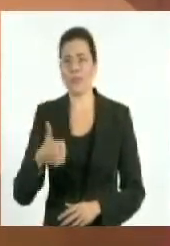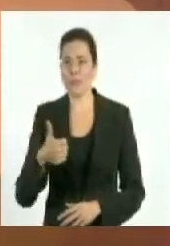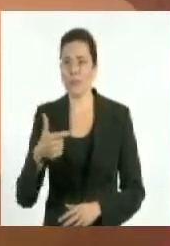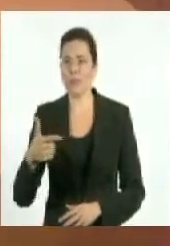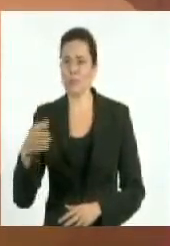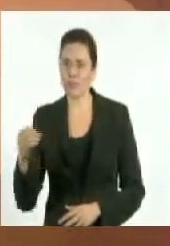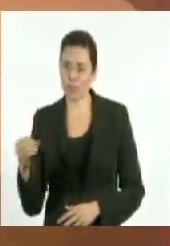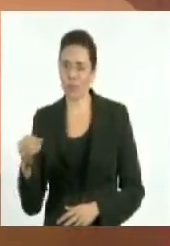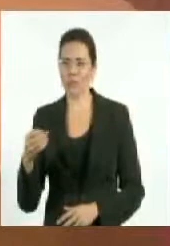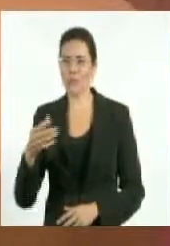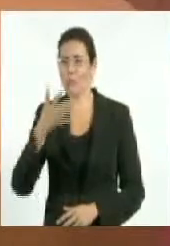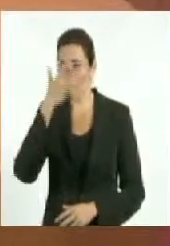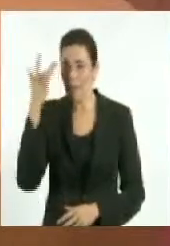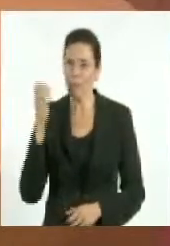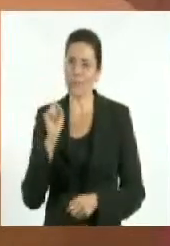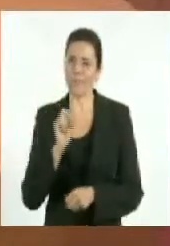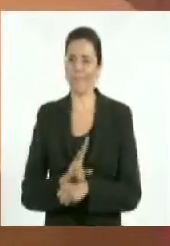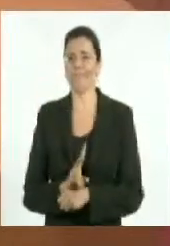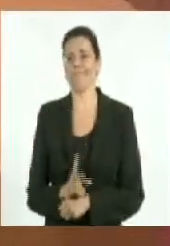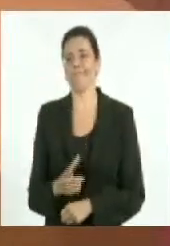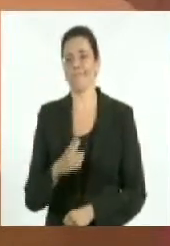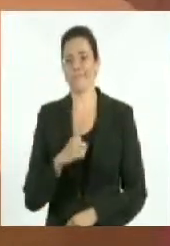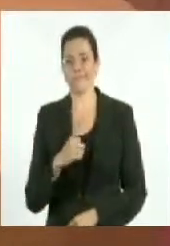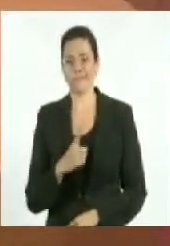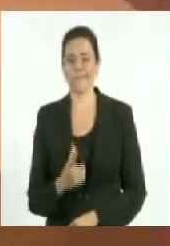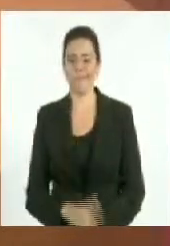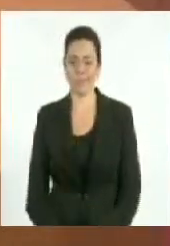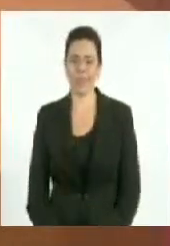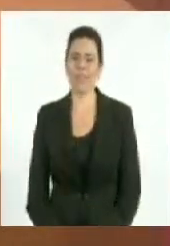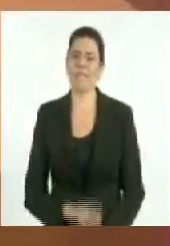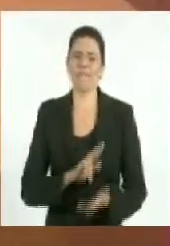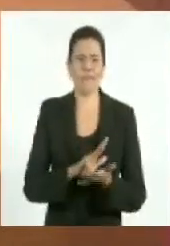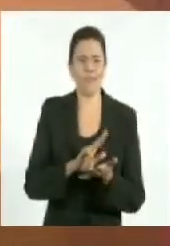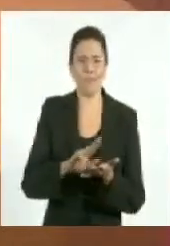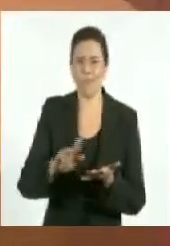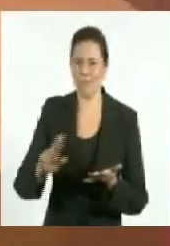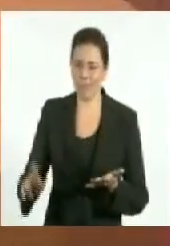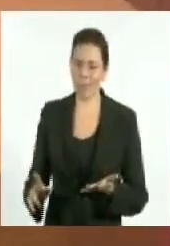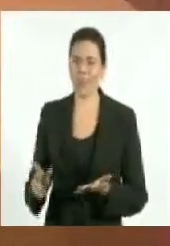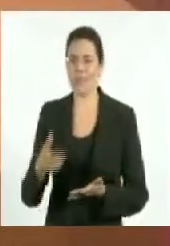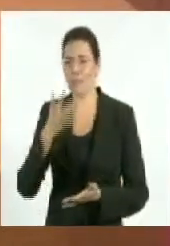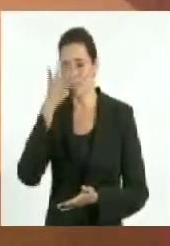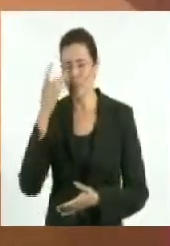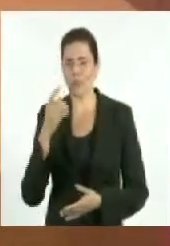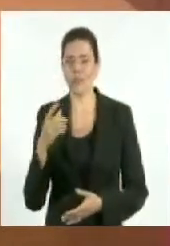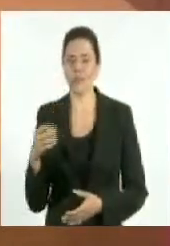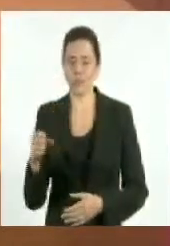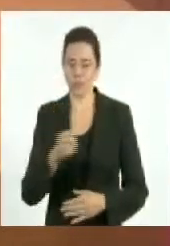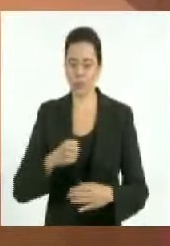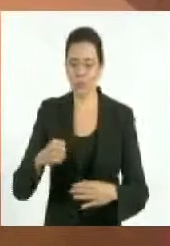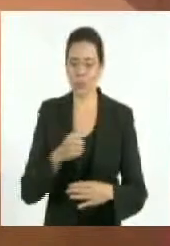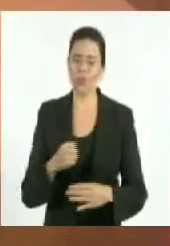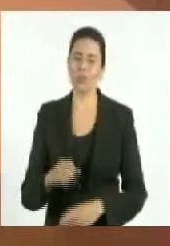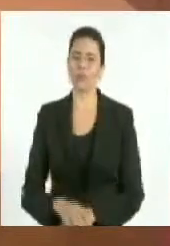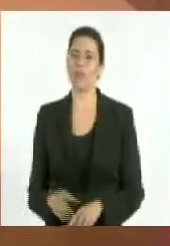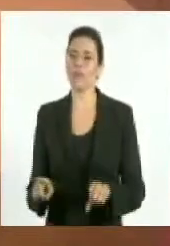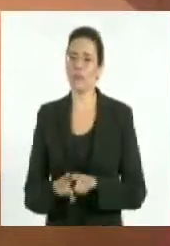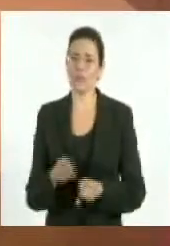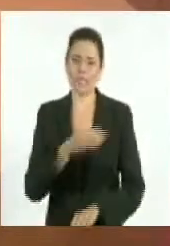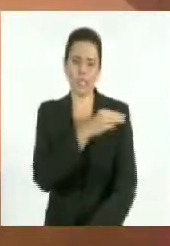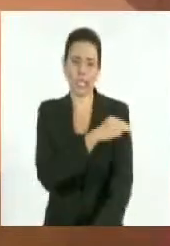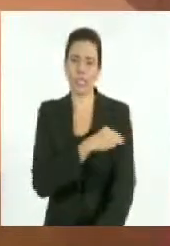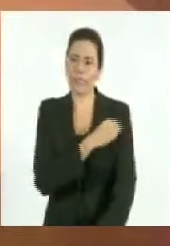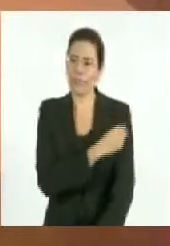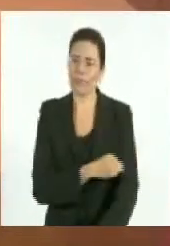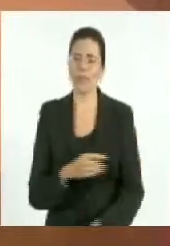cozinheira, fisiologista, ortopedista, uma série de profissionais. Então, veja a quantidade de pessoas desempregadas, Souza Neto, e